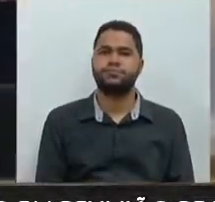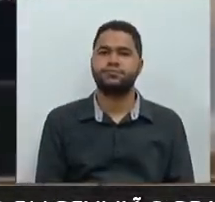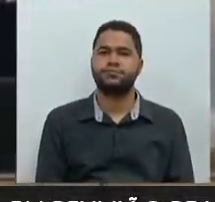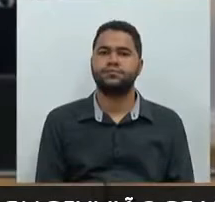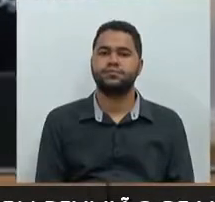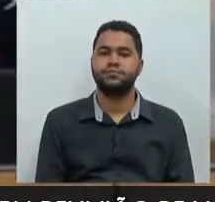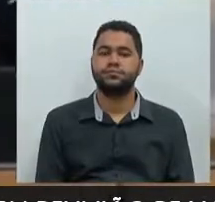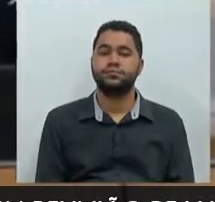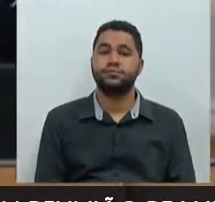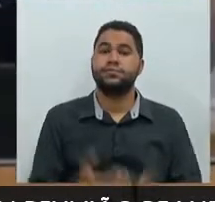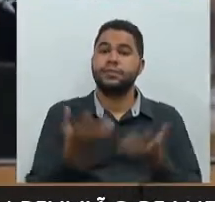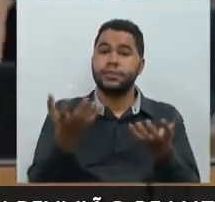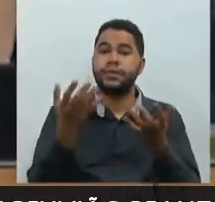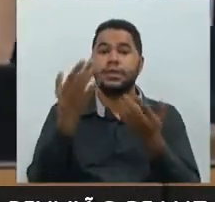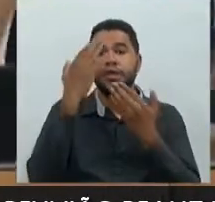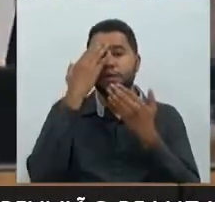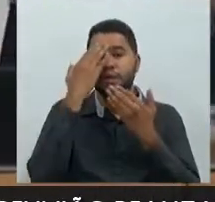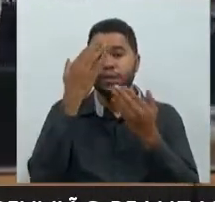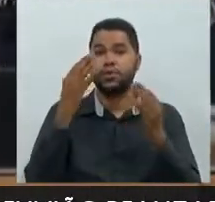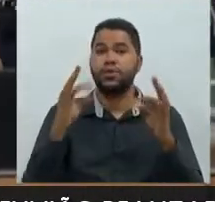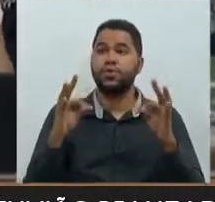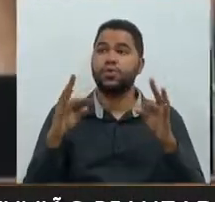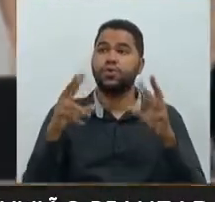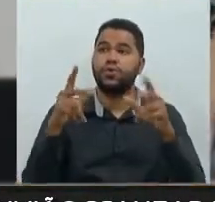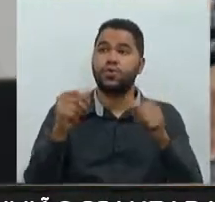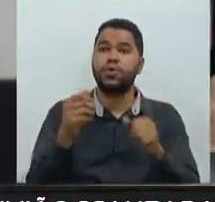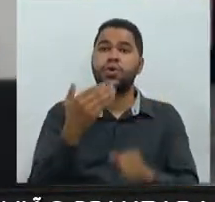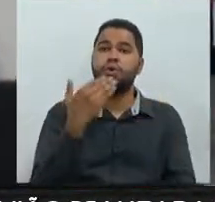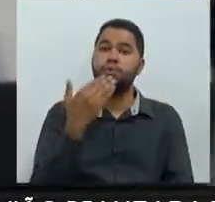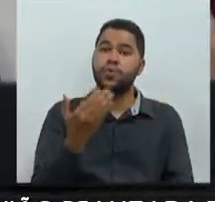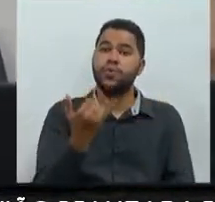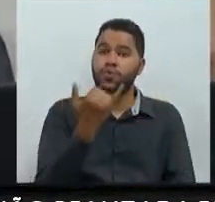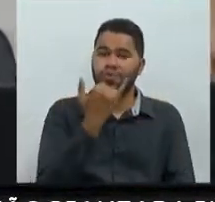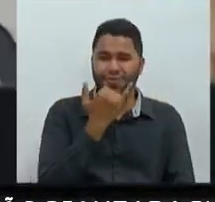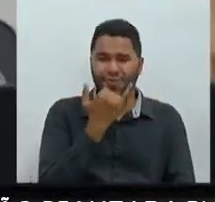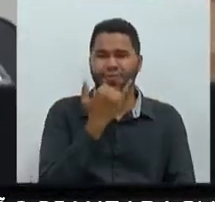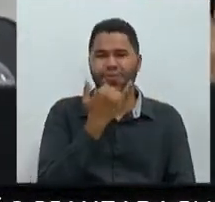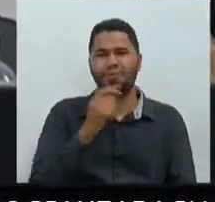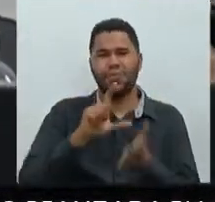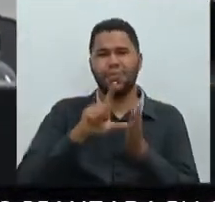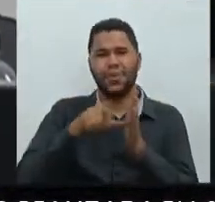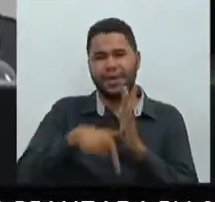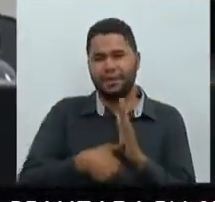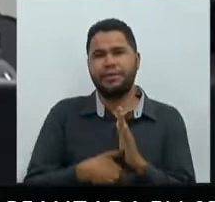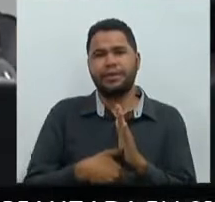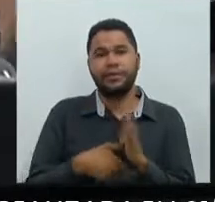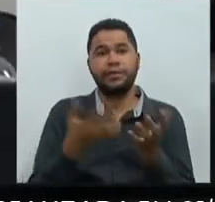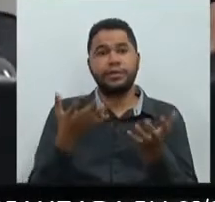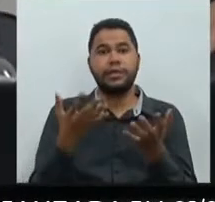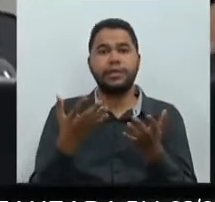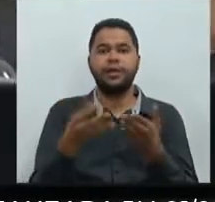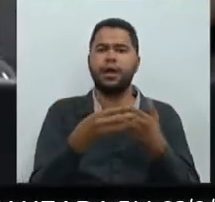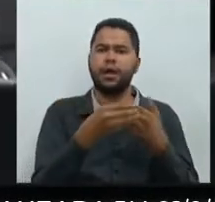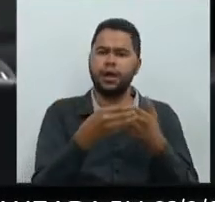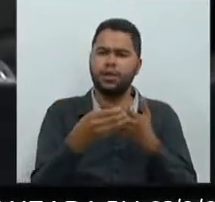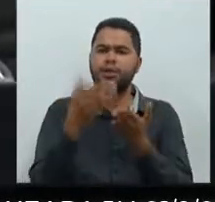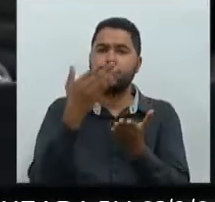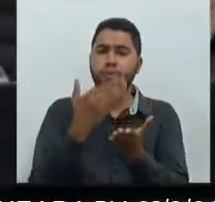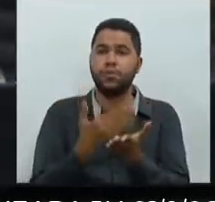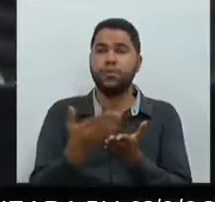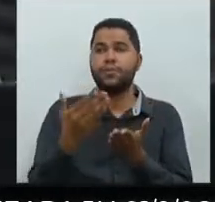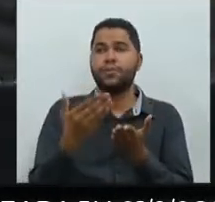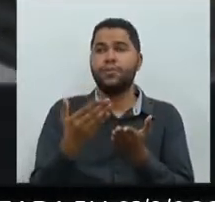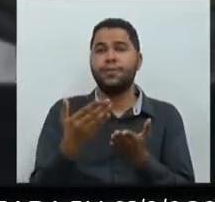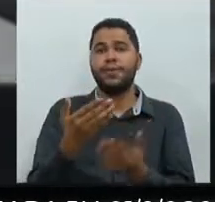deputado. Quero aqui agradecer a todos, pedir desculpas pelo atraso, queria estar aqui na condução desde o início, mas eu